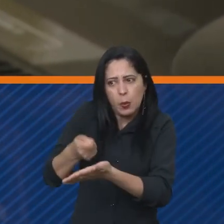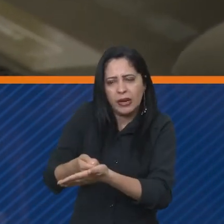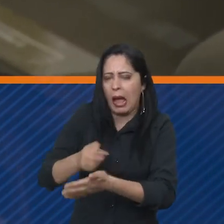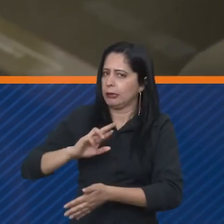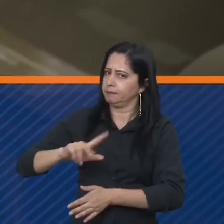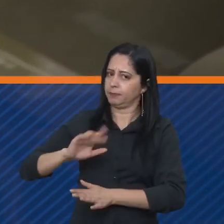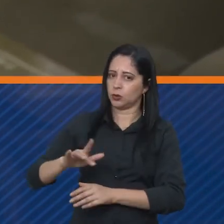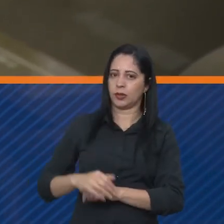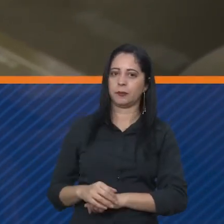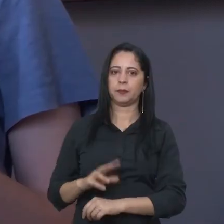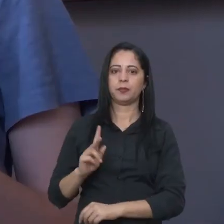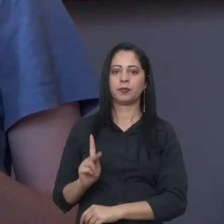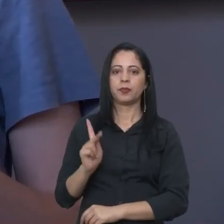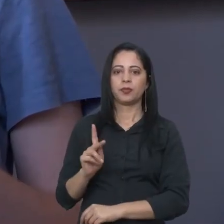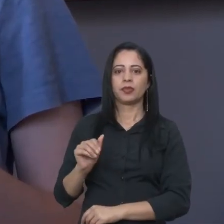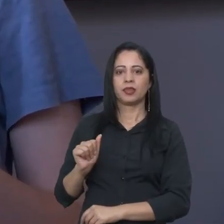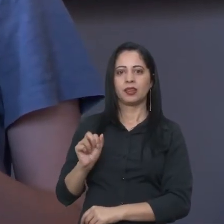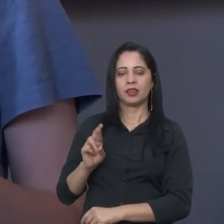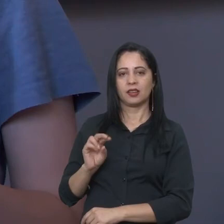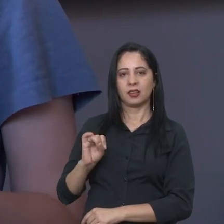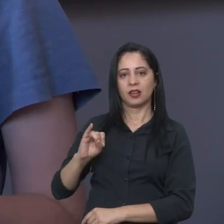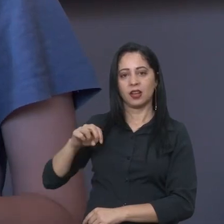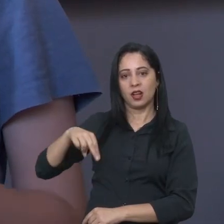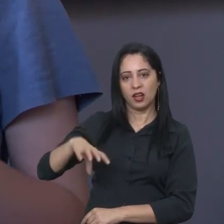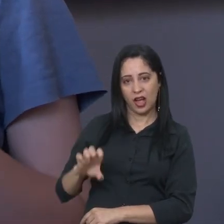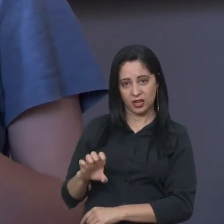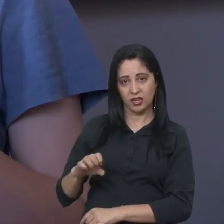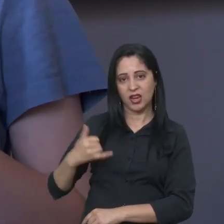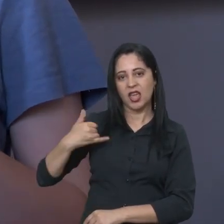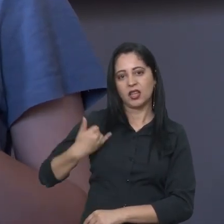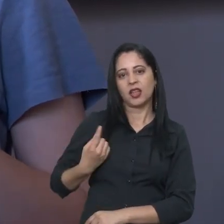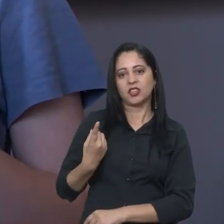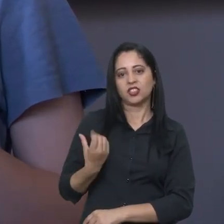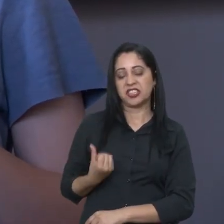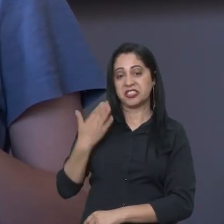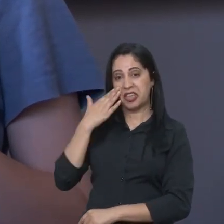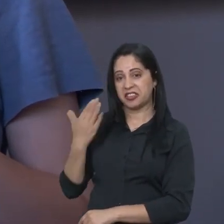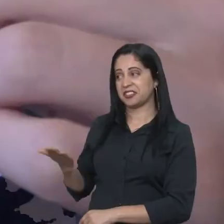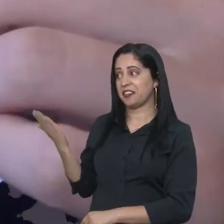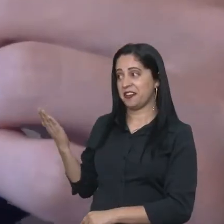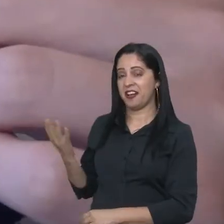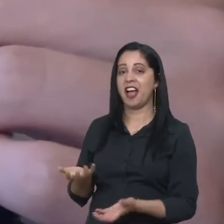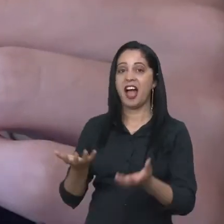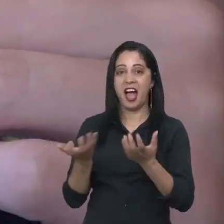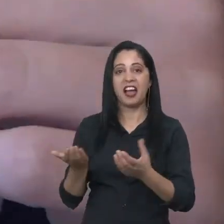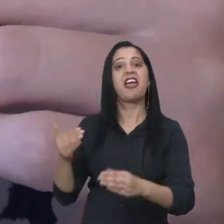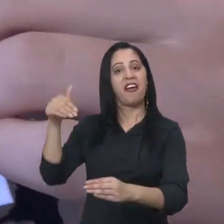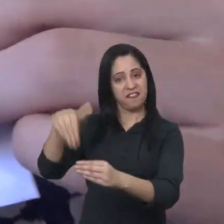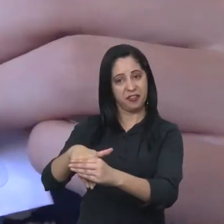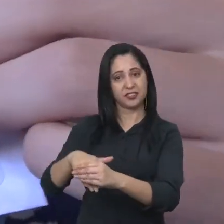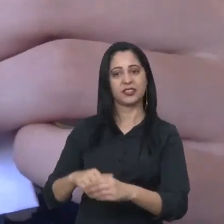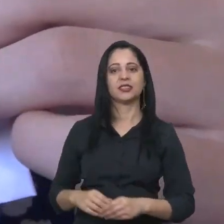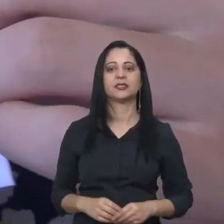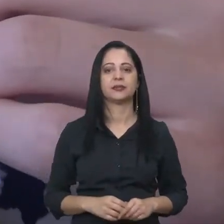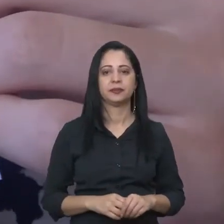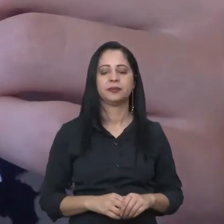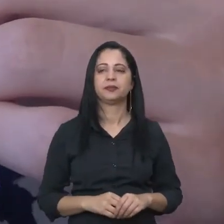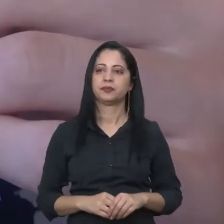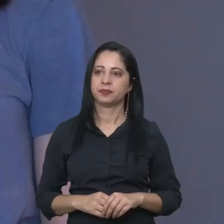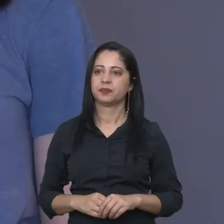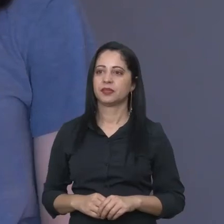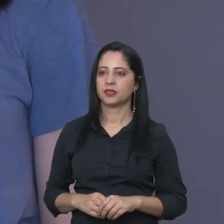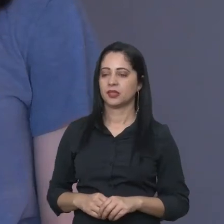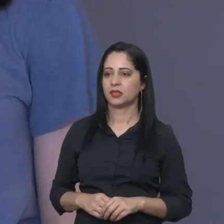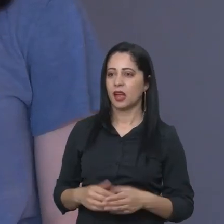a obrigação do voto. A Karine é um deles. Aos 16 anos, ela decidiu participar ativamente da